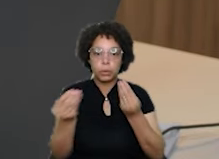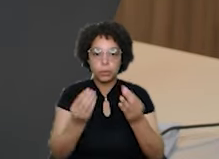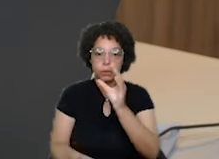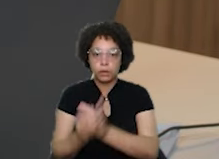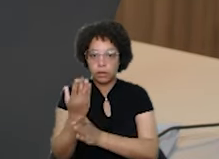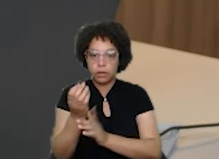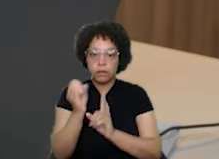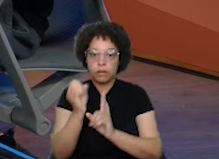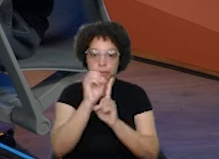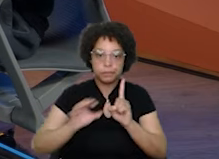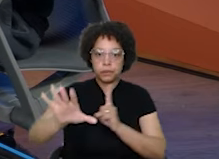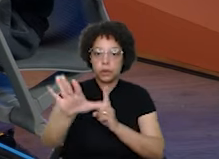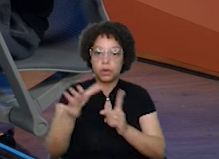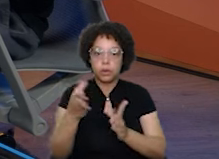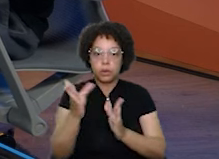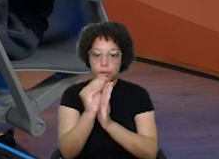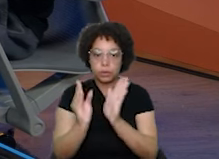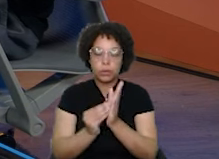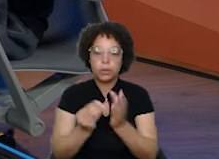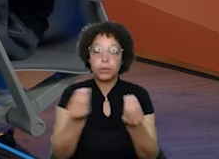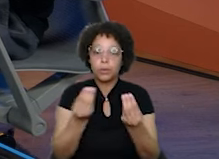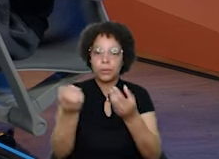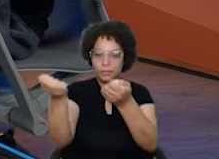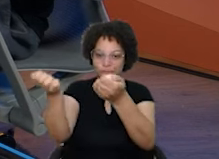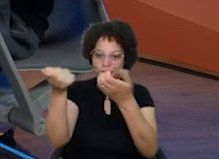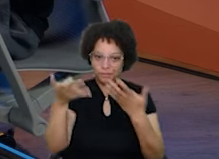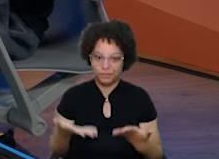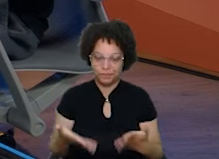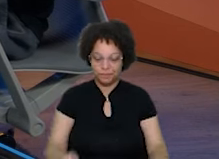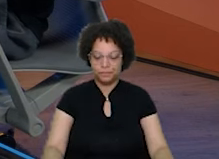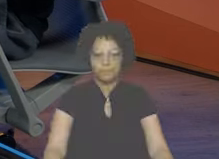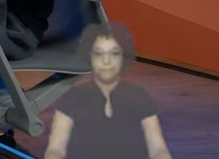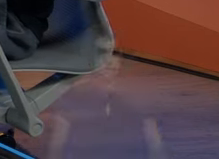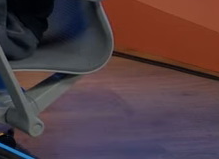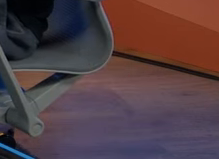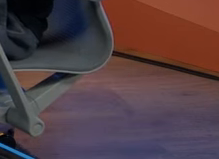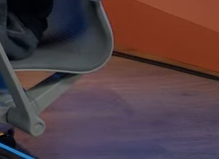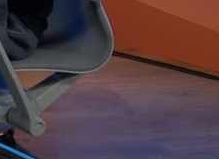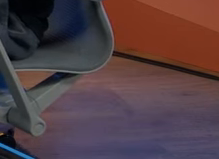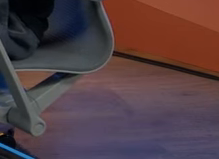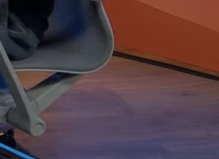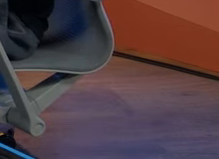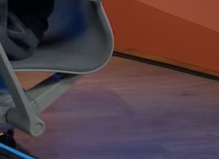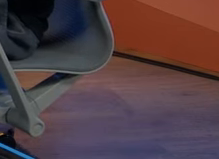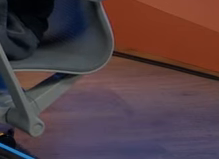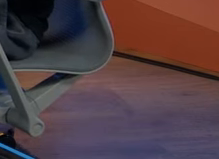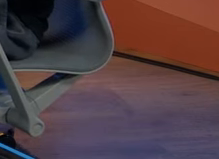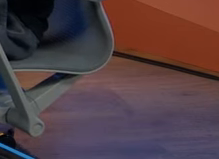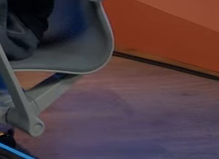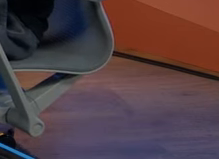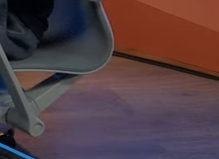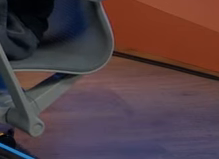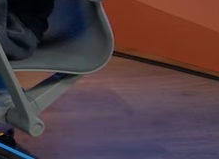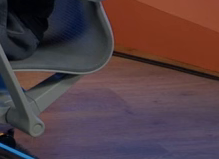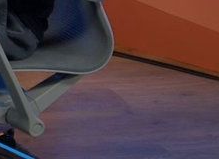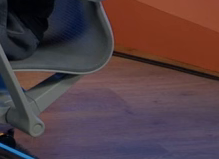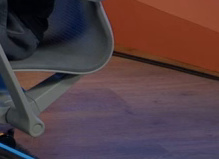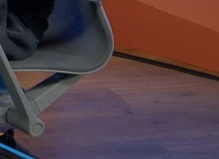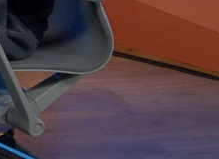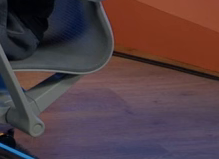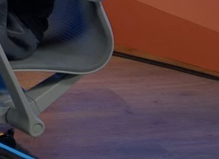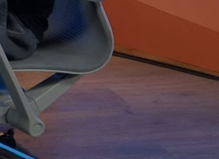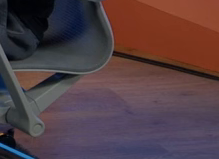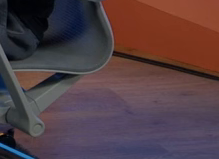conteúdo eu queria que vocês falassem um pouquinho desses recursos eh que a gente pode usar como estratégia do